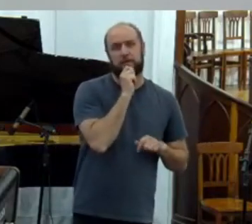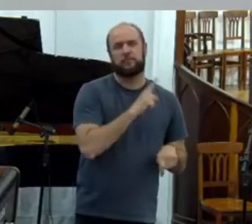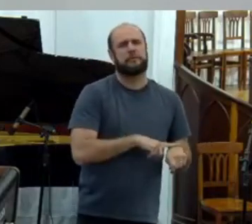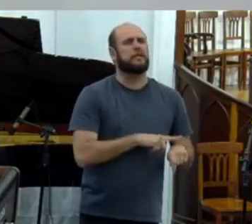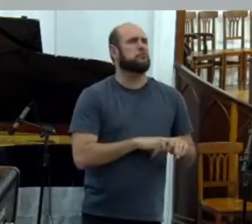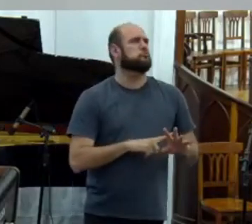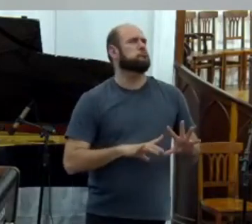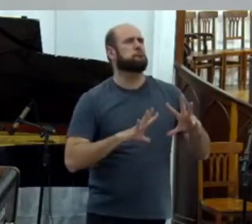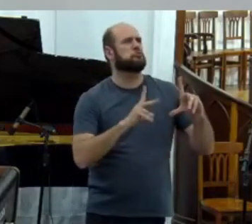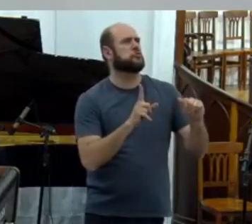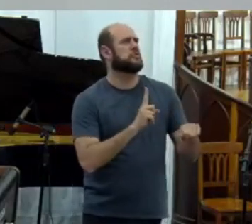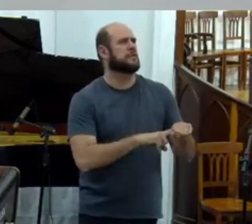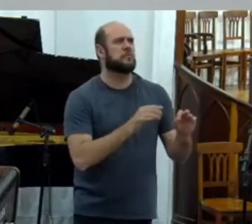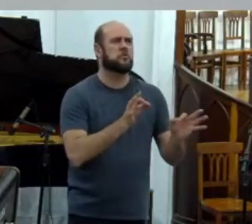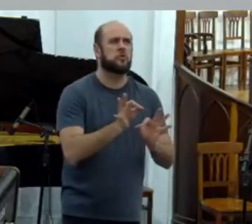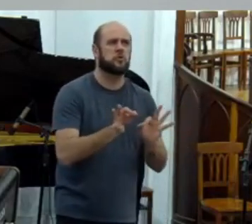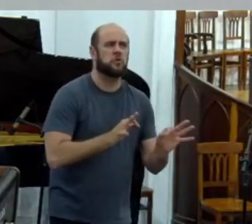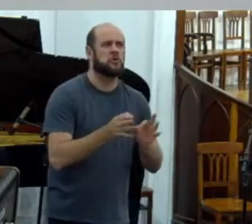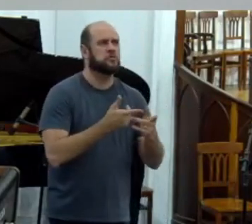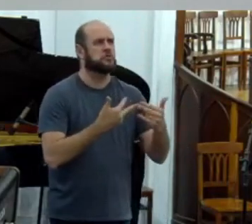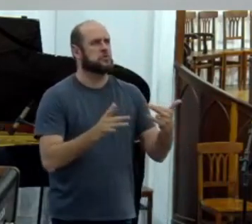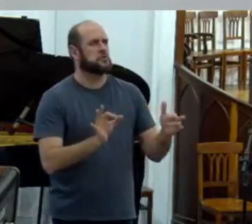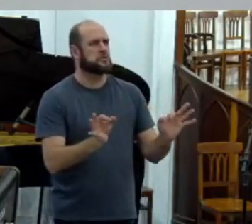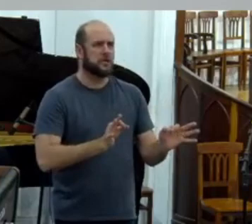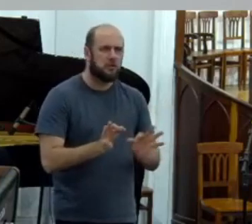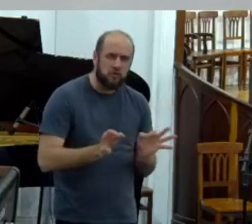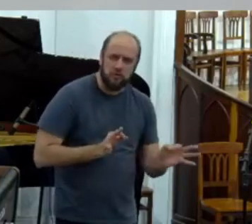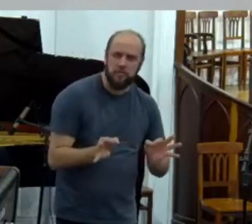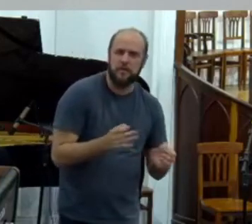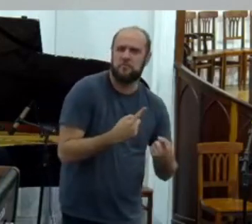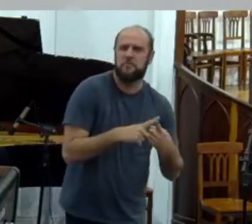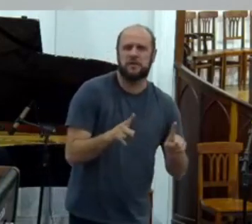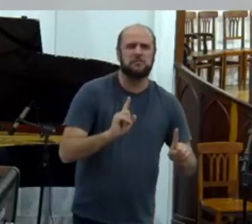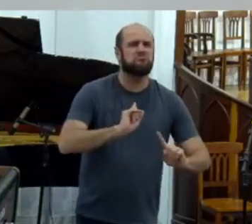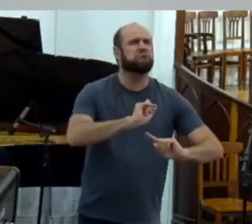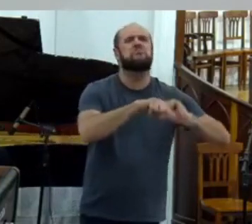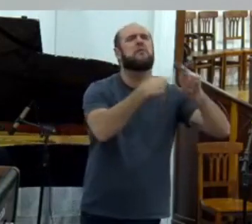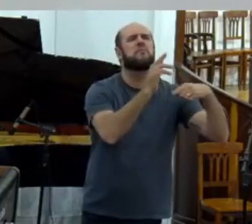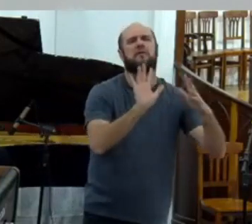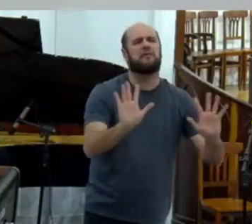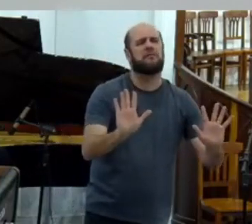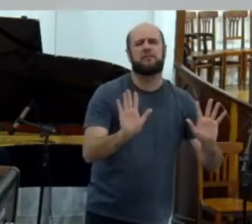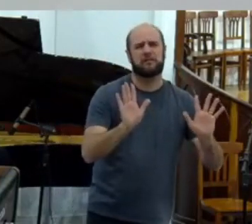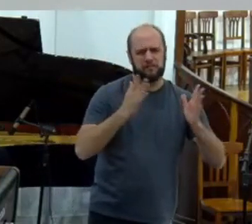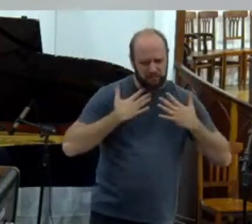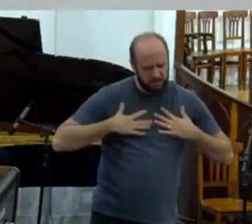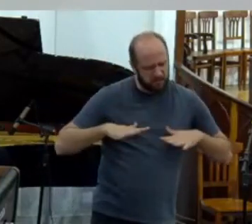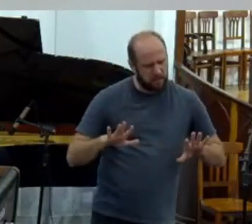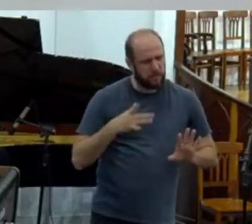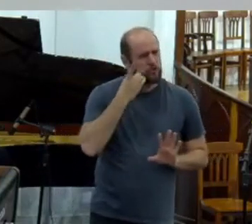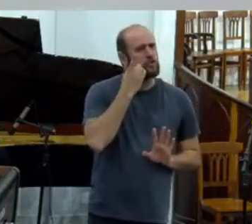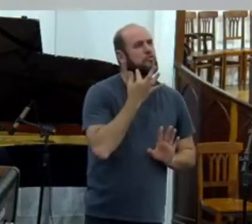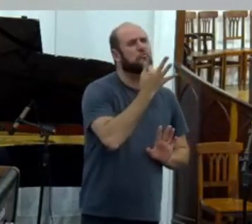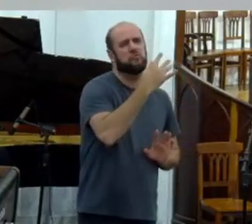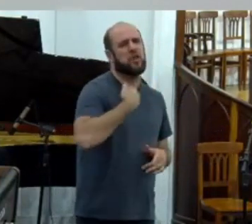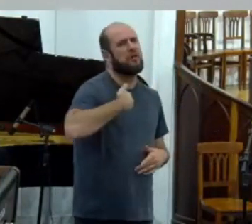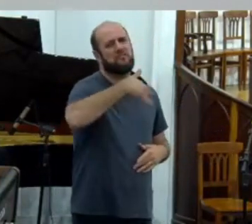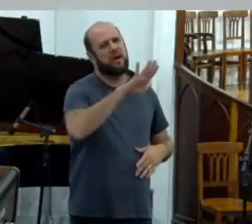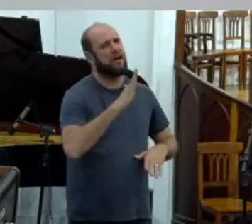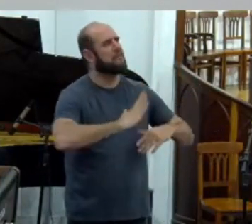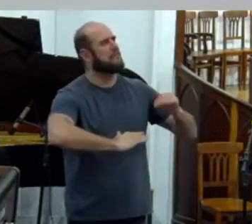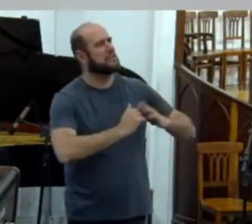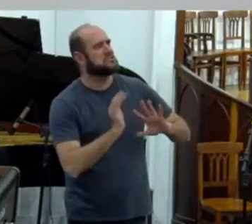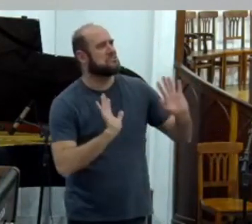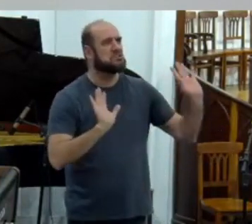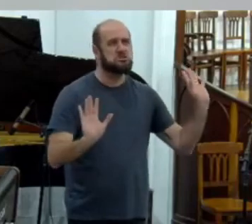tudo. Há tempo para corrigir aquilo que precisa ser acertado. Mas deixe isso para depois. Vai chegar o dia em que eu vou conseguir fazer isso. Vai chegar